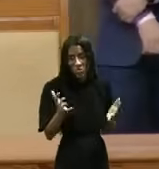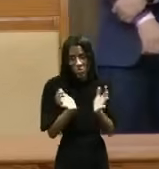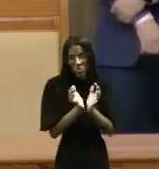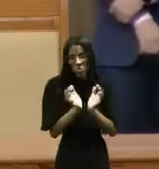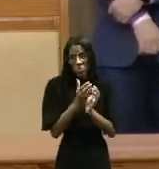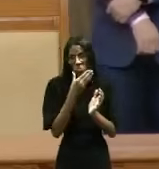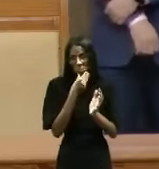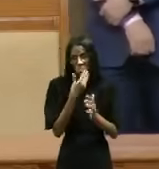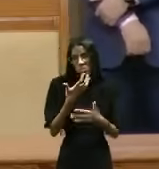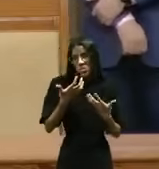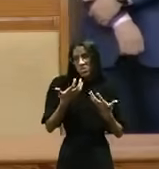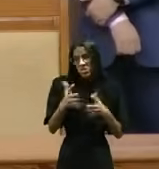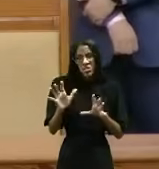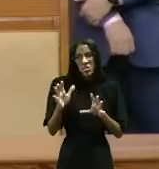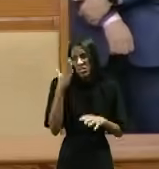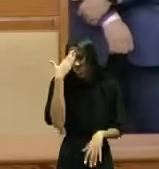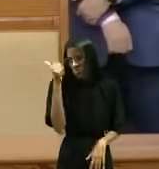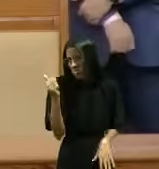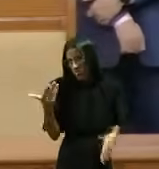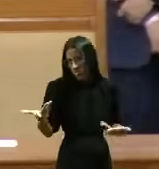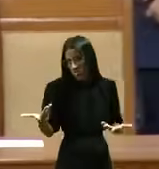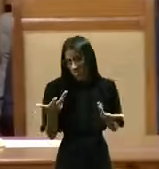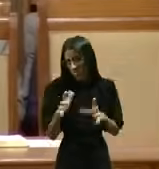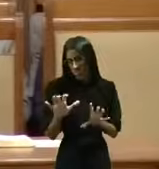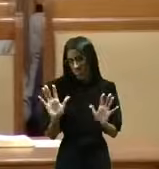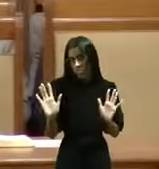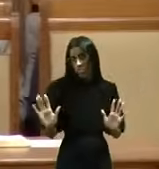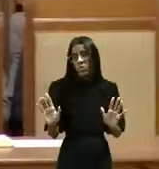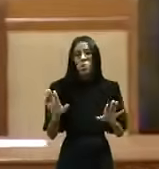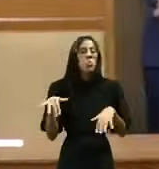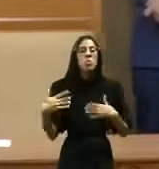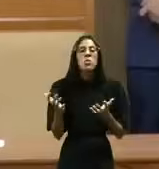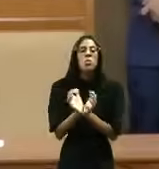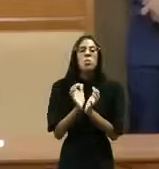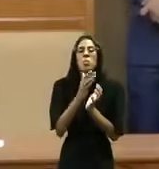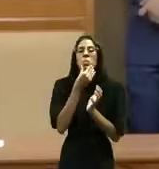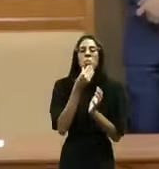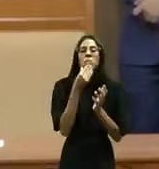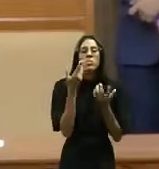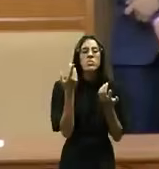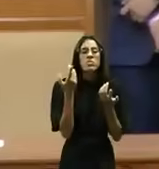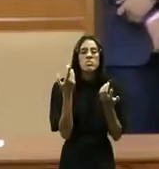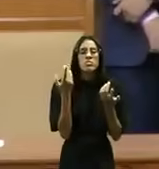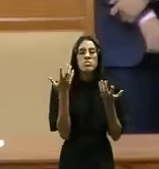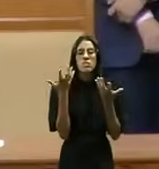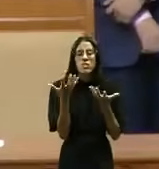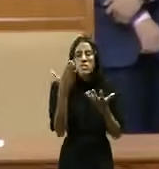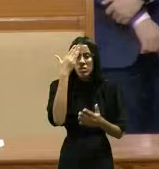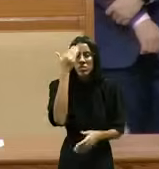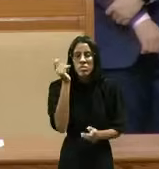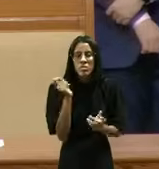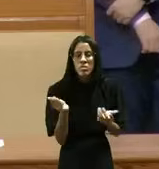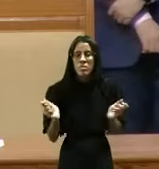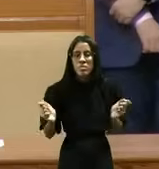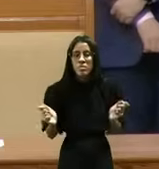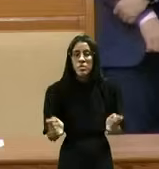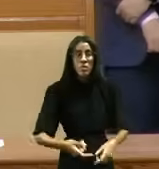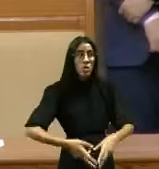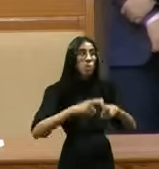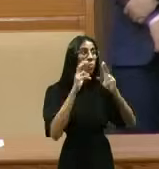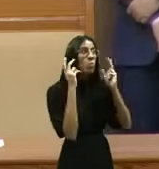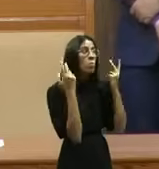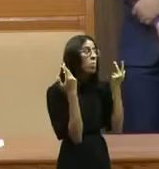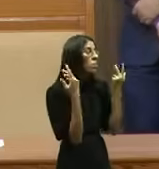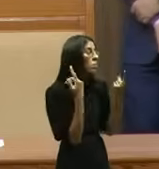preocupação deles qual era a preocupação deles era saber porque que ele foi na casa